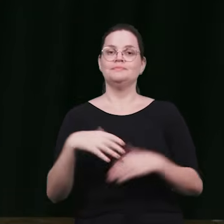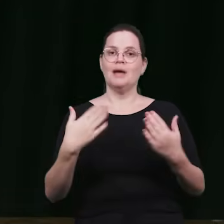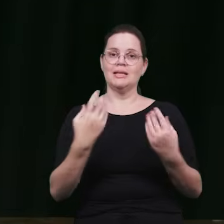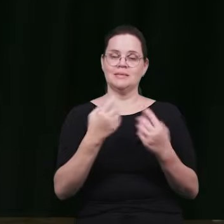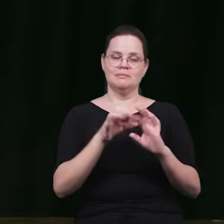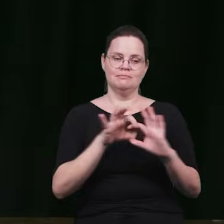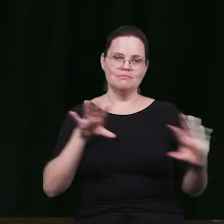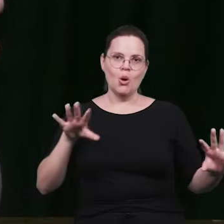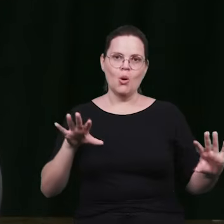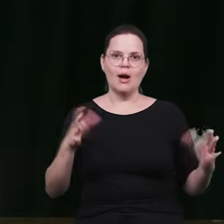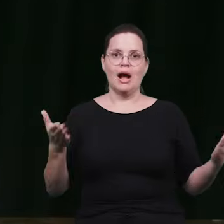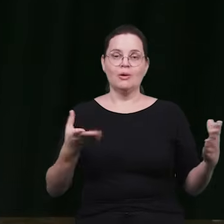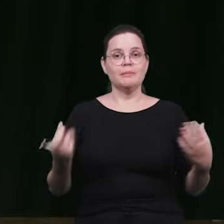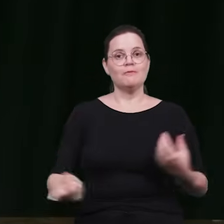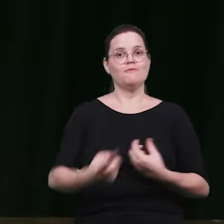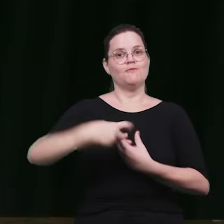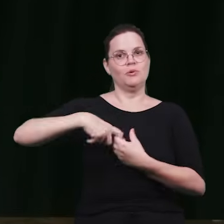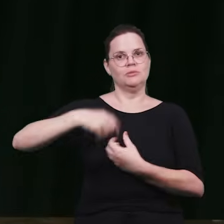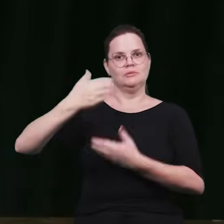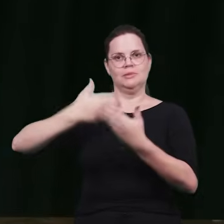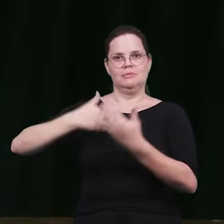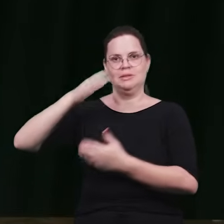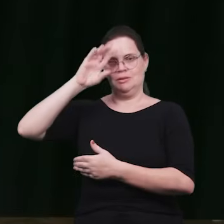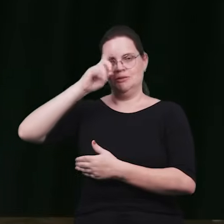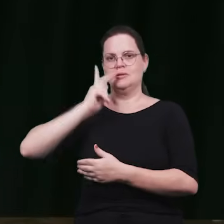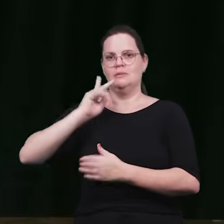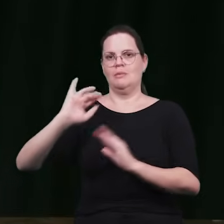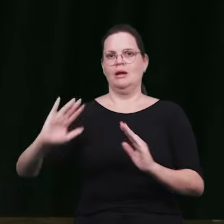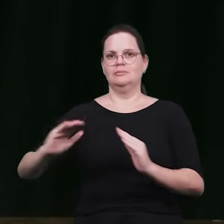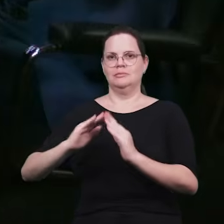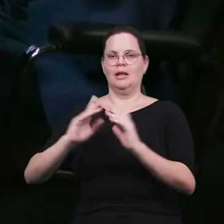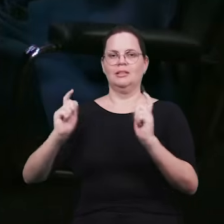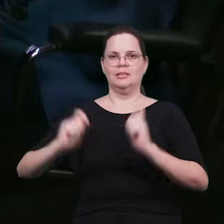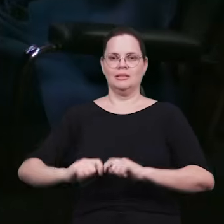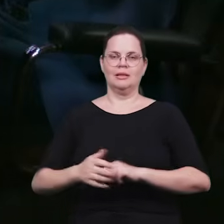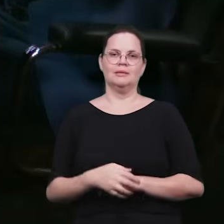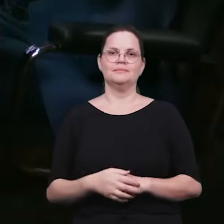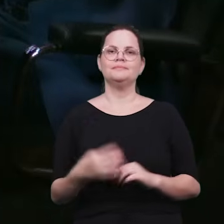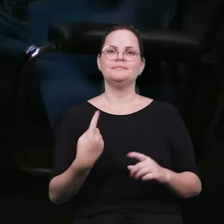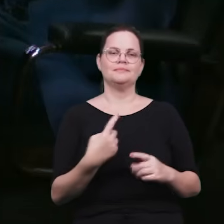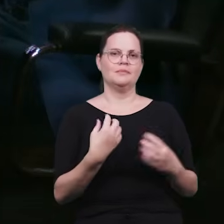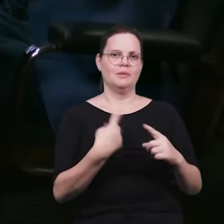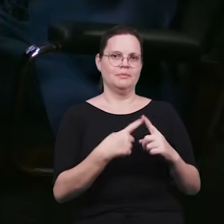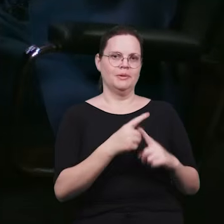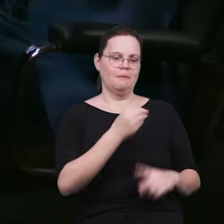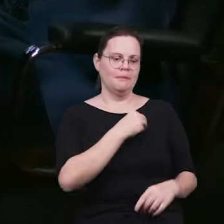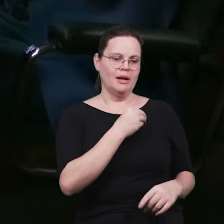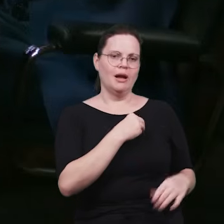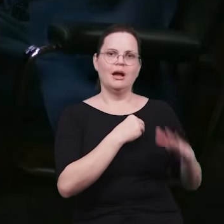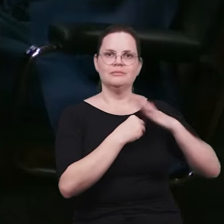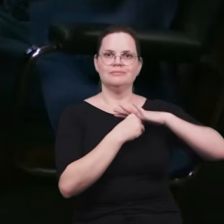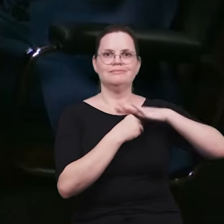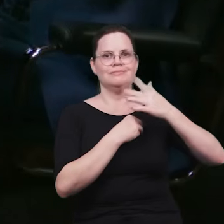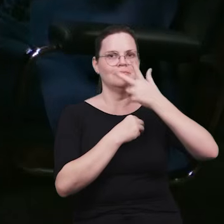resgatar para nós voltar para a casa do Pai. O pecado separou o homem da casa do pai, É né. isso mesmo. Então,